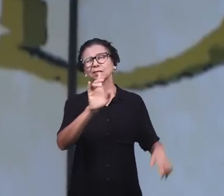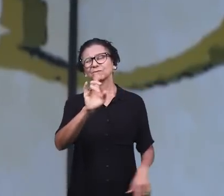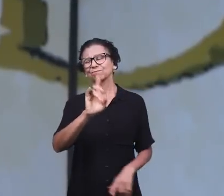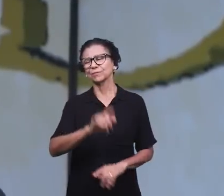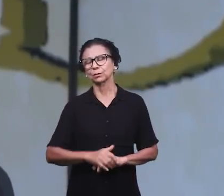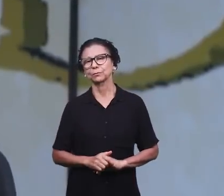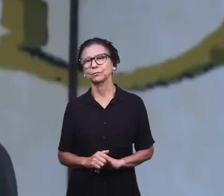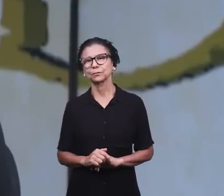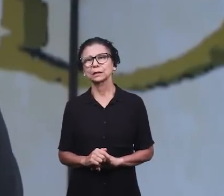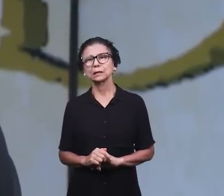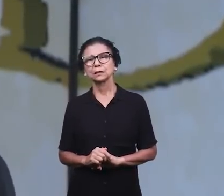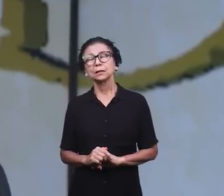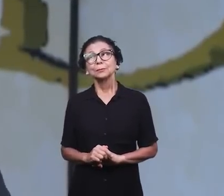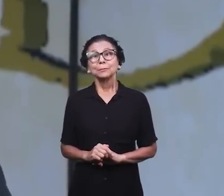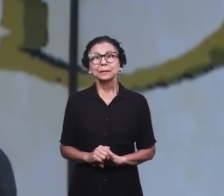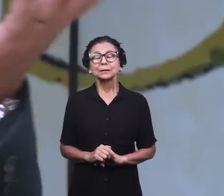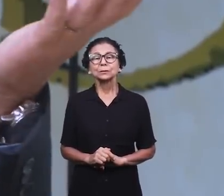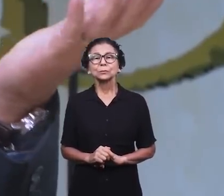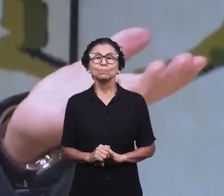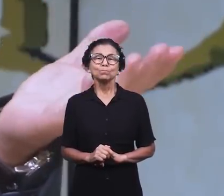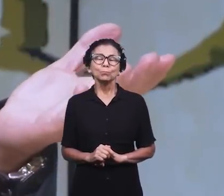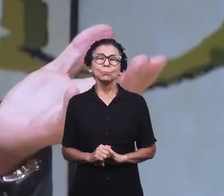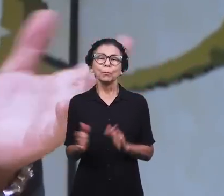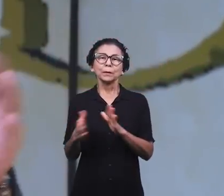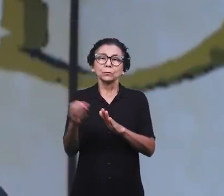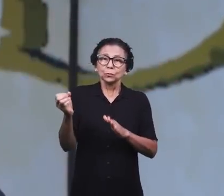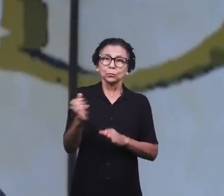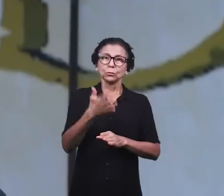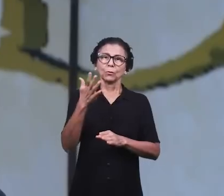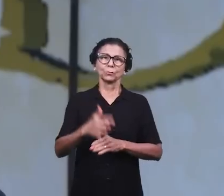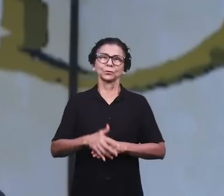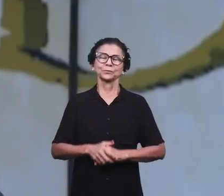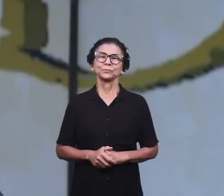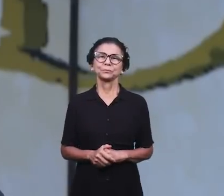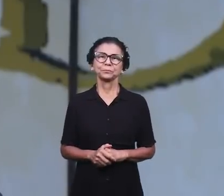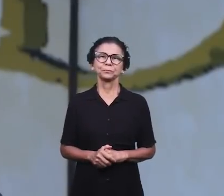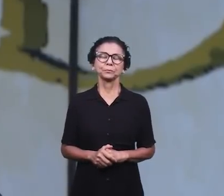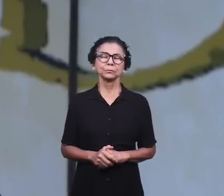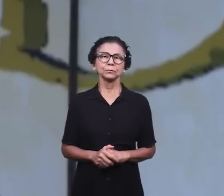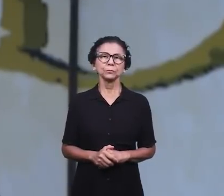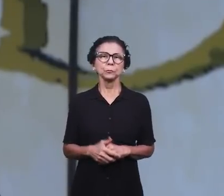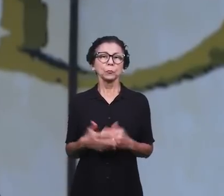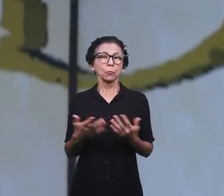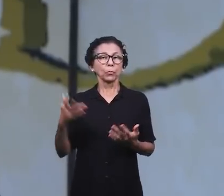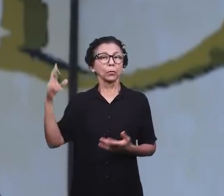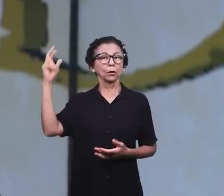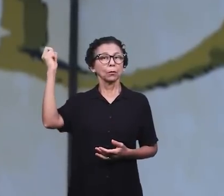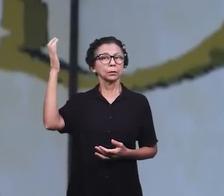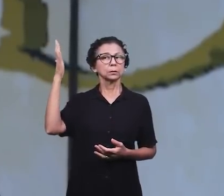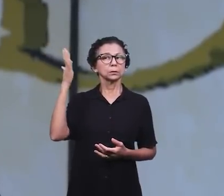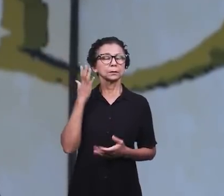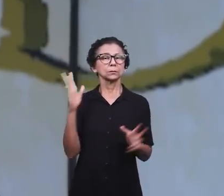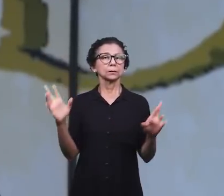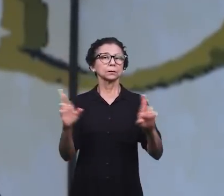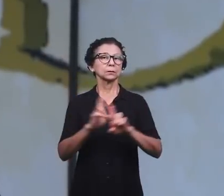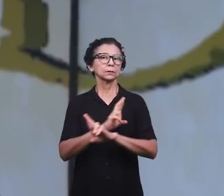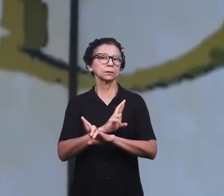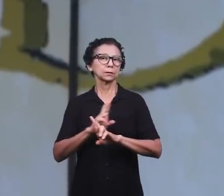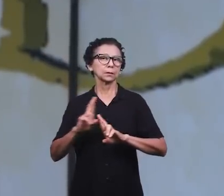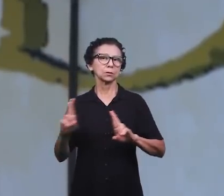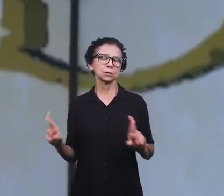tradição. O Senhor queria mostrar uma nova dinâmica do culto. Então, foi quando o Senhor deu as revelações relacionadas àquilo